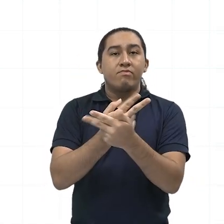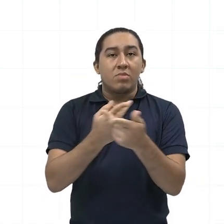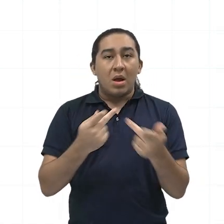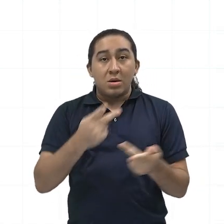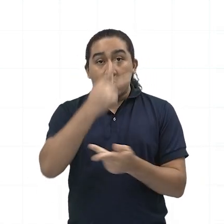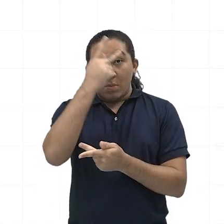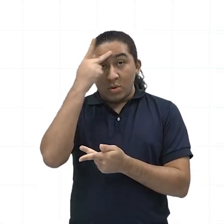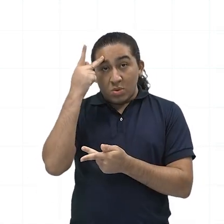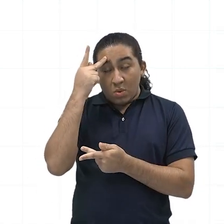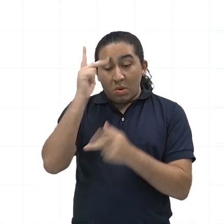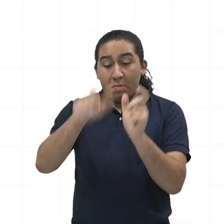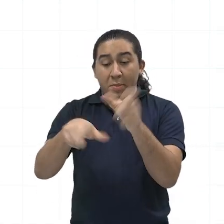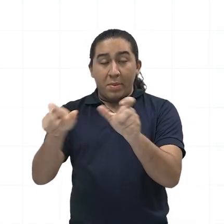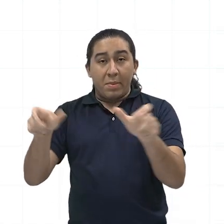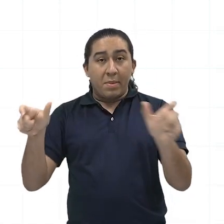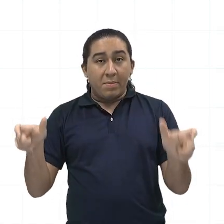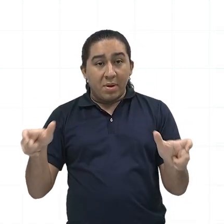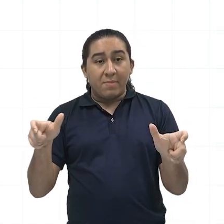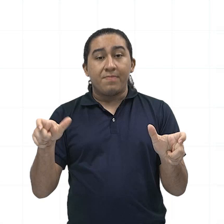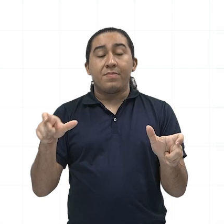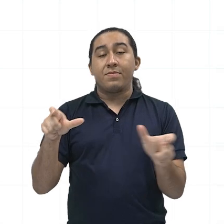né, dentro da população